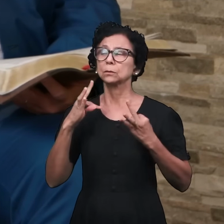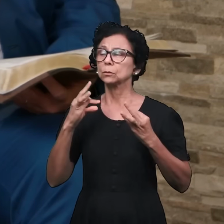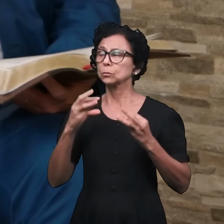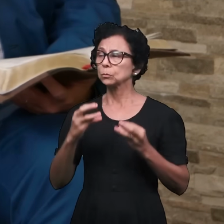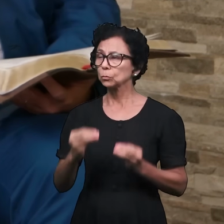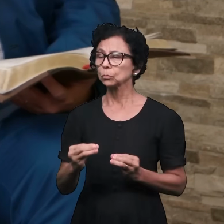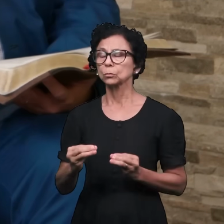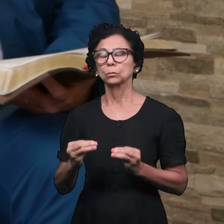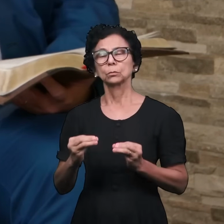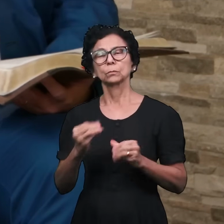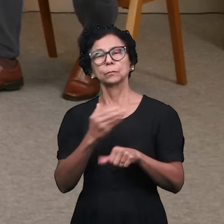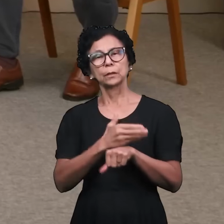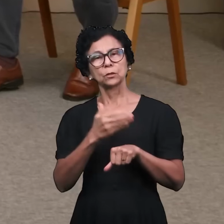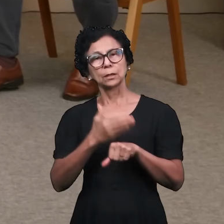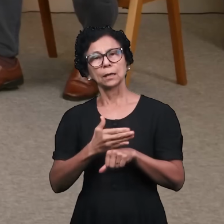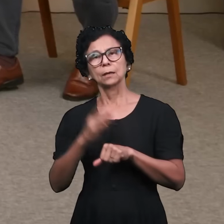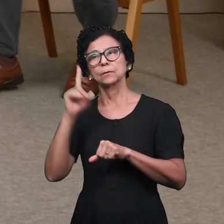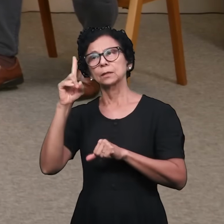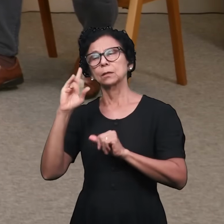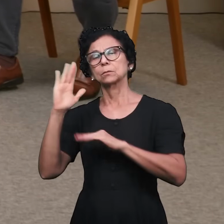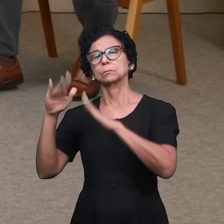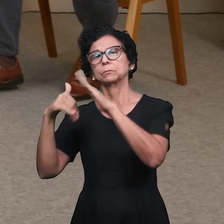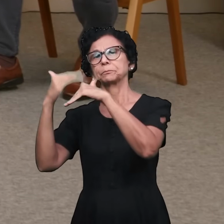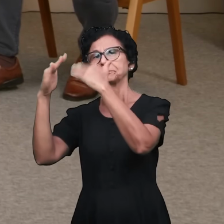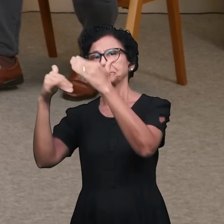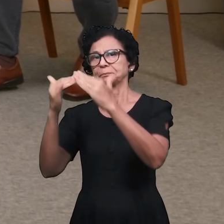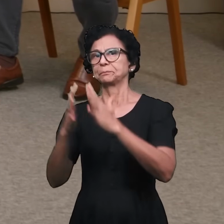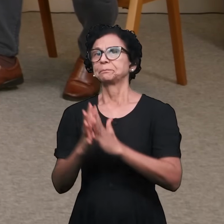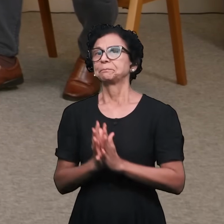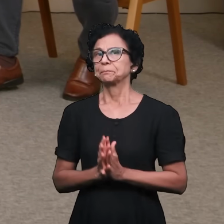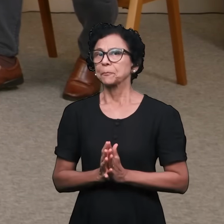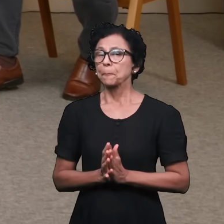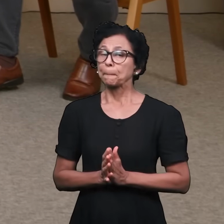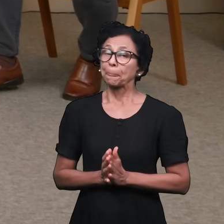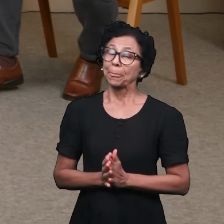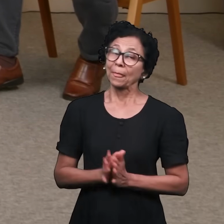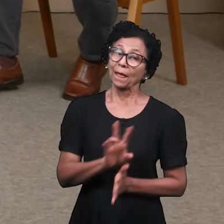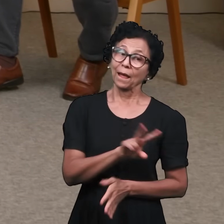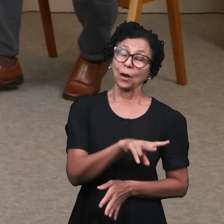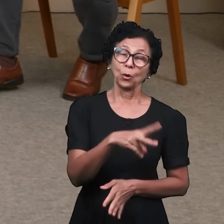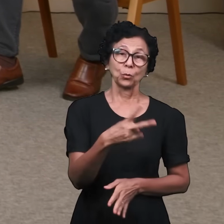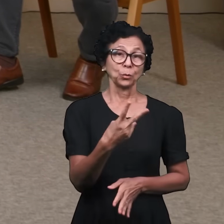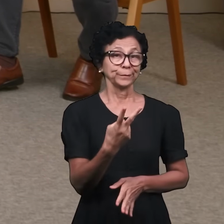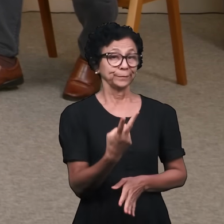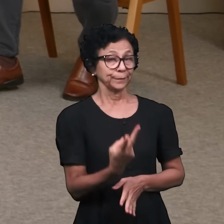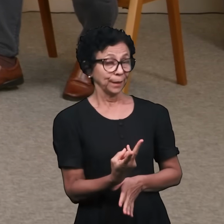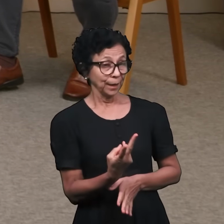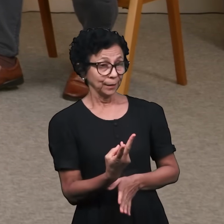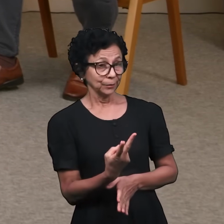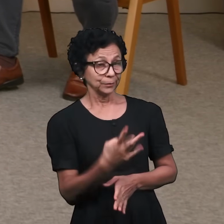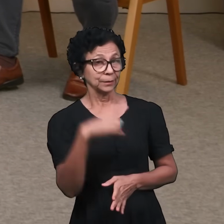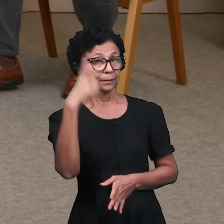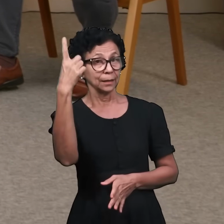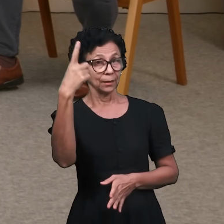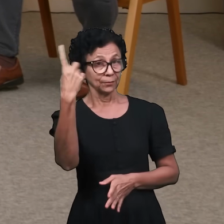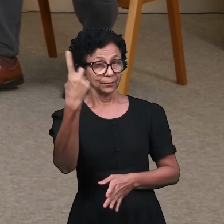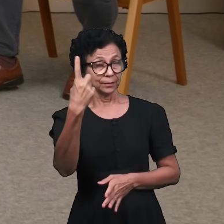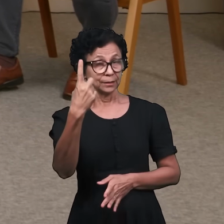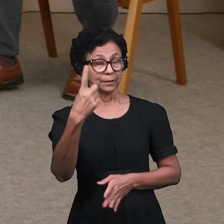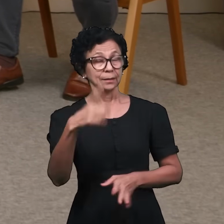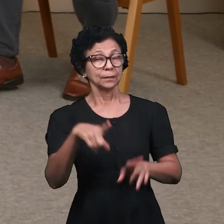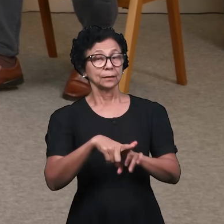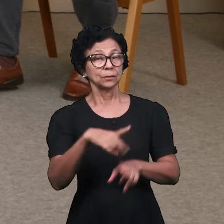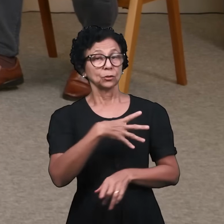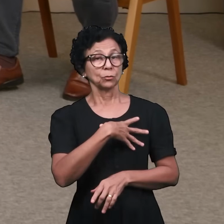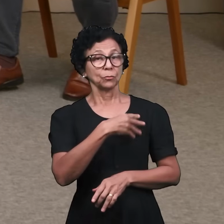Senhor prosperava pela obediência ao pai. Ao contrário de Absalão, que foi um filho de Davi, que se